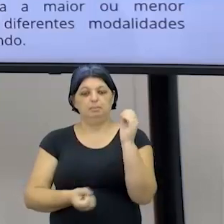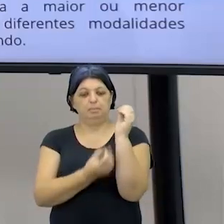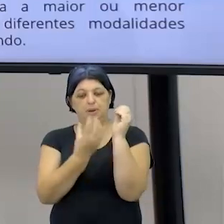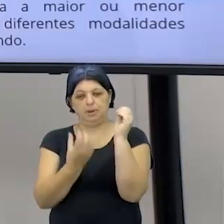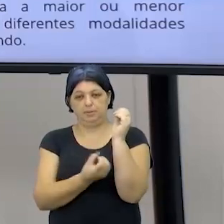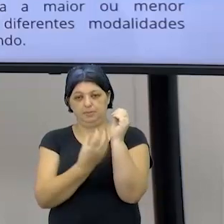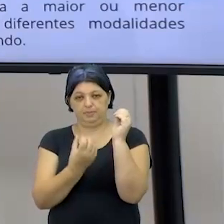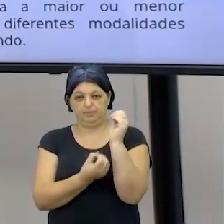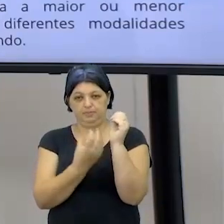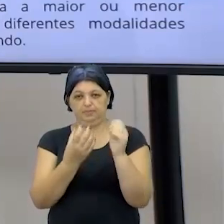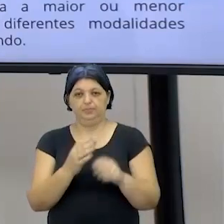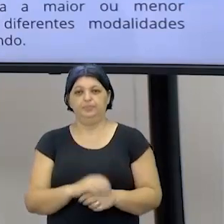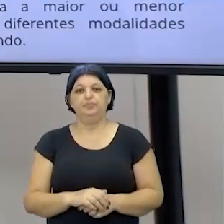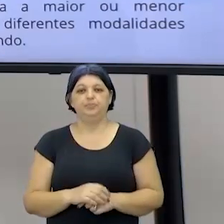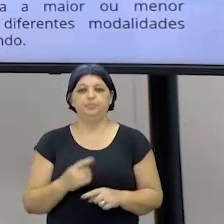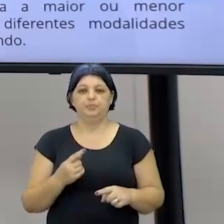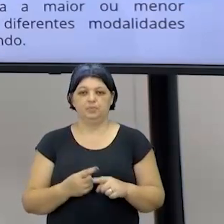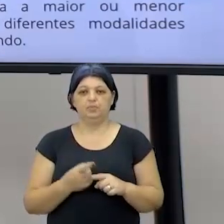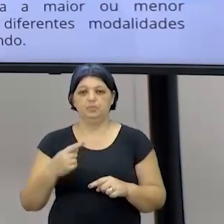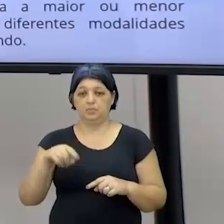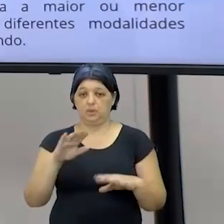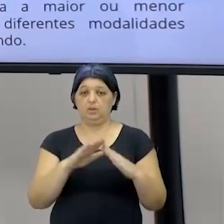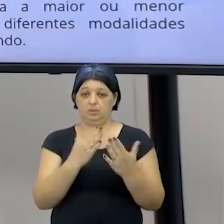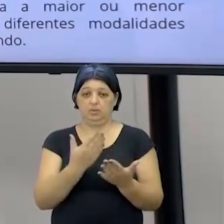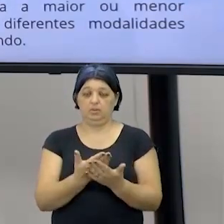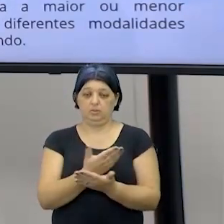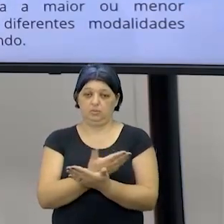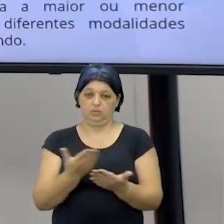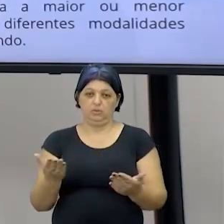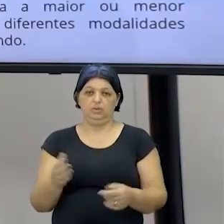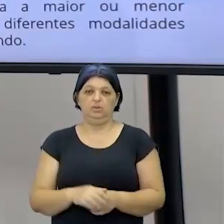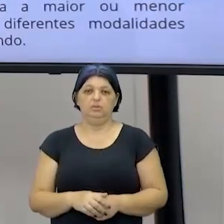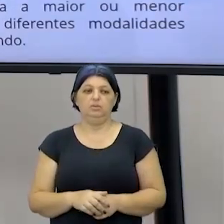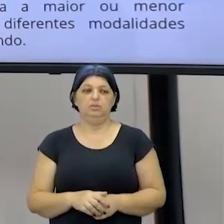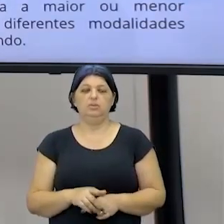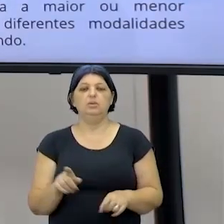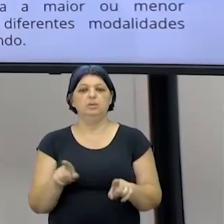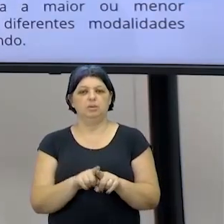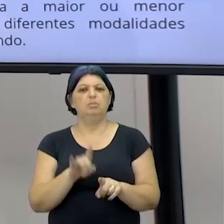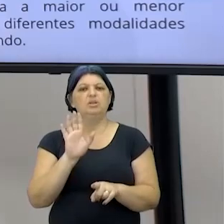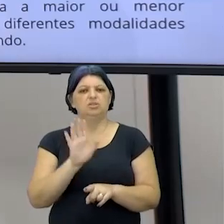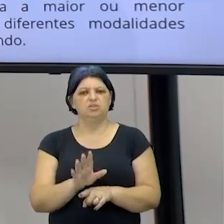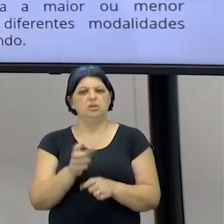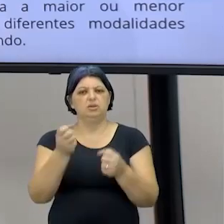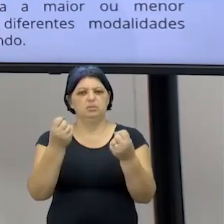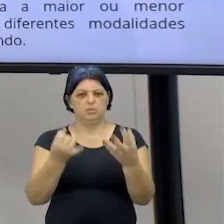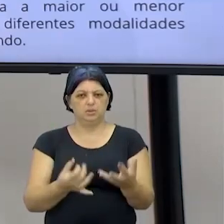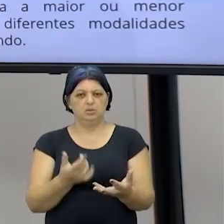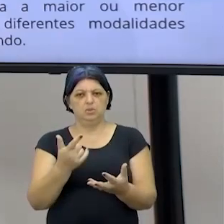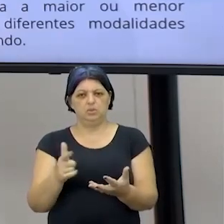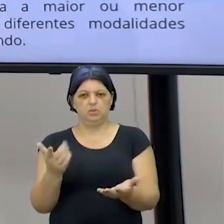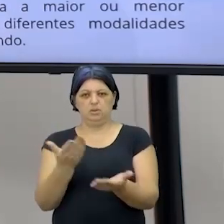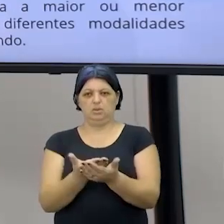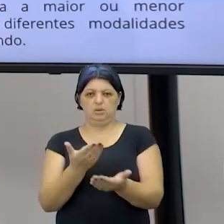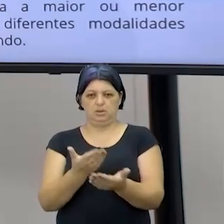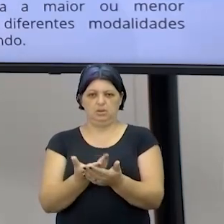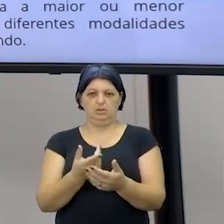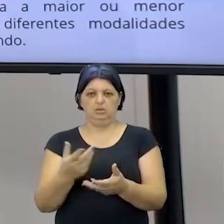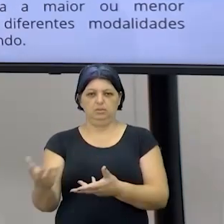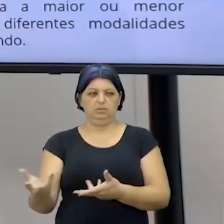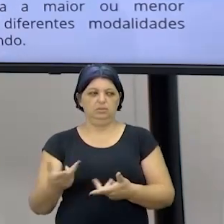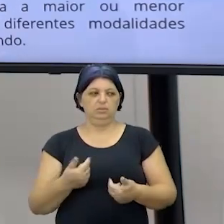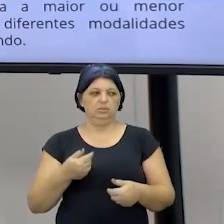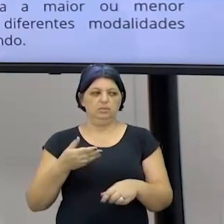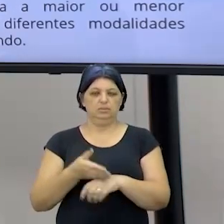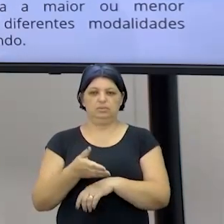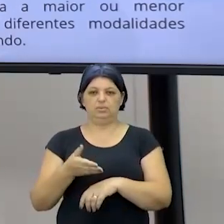vocês farão isso aí na escola de vocês. E como eu já falei também na outra aula, eu quero ser convidada para participar. Mas a